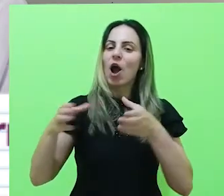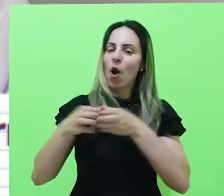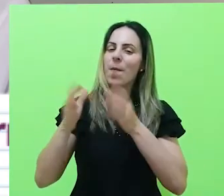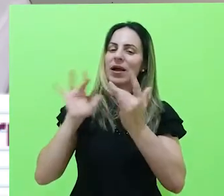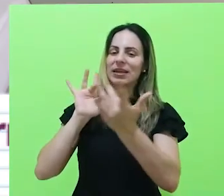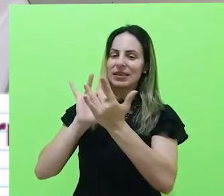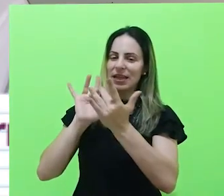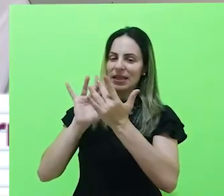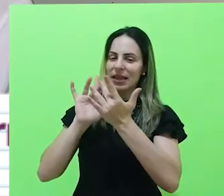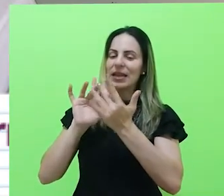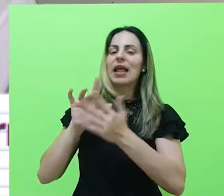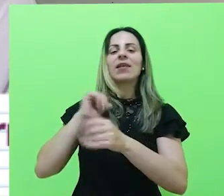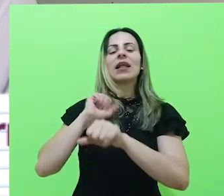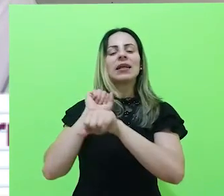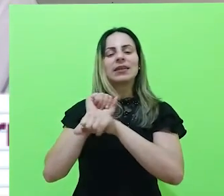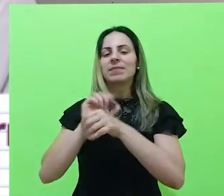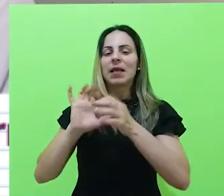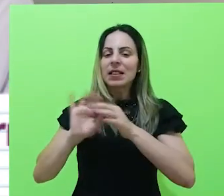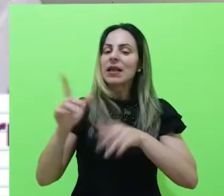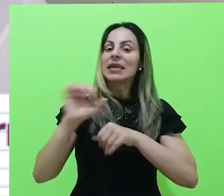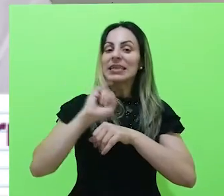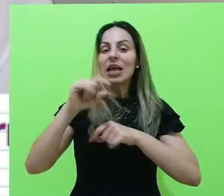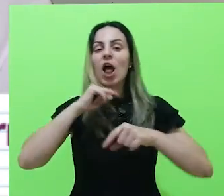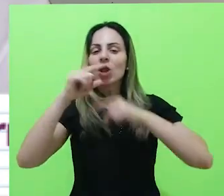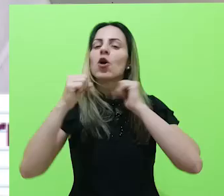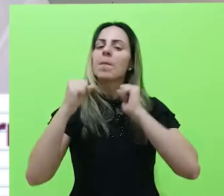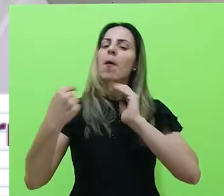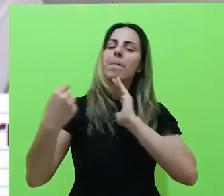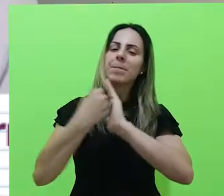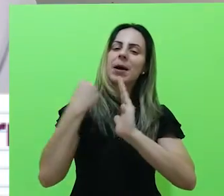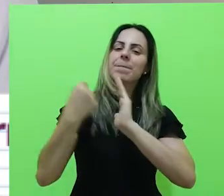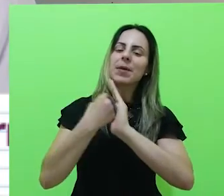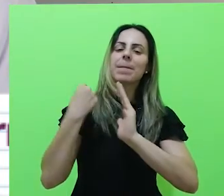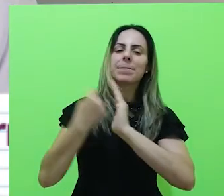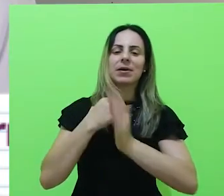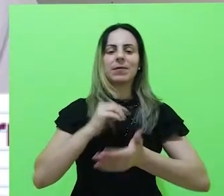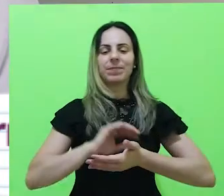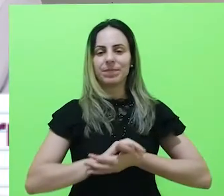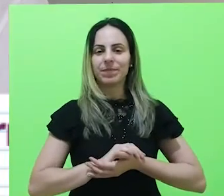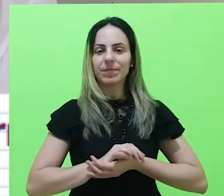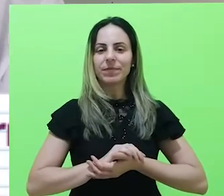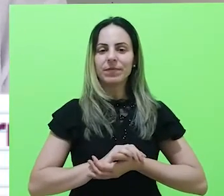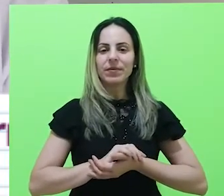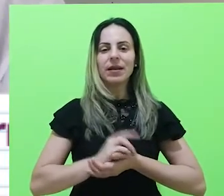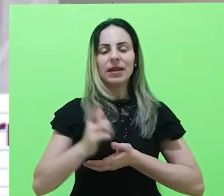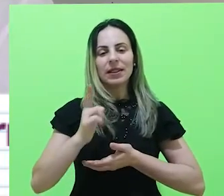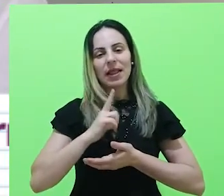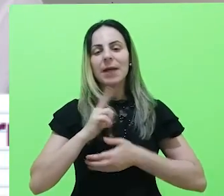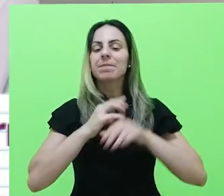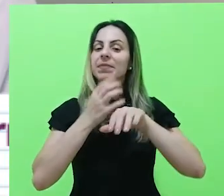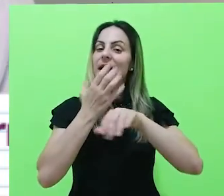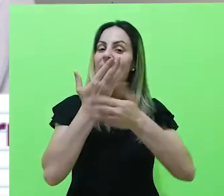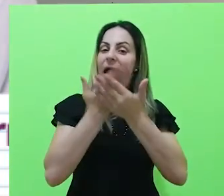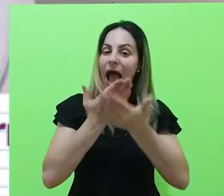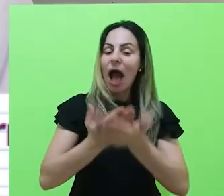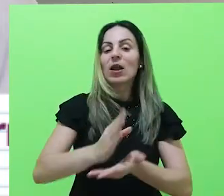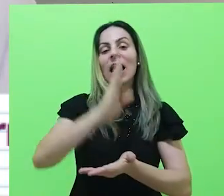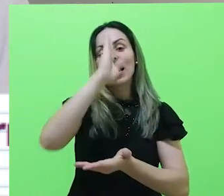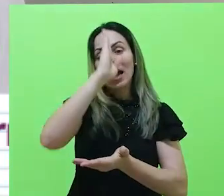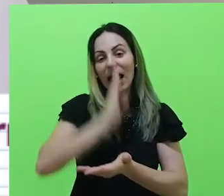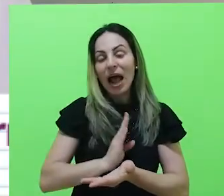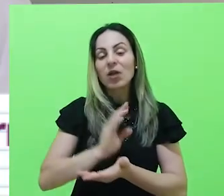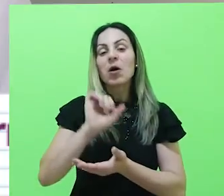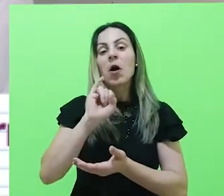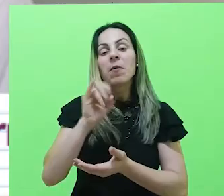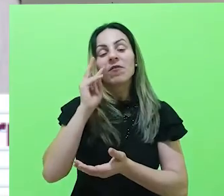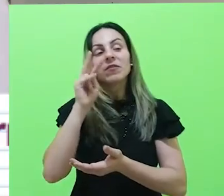vai estar sempre à disposição para sanar todas as suas dúvidas, disponibilizar algumas aulas também gratuitas para